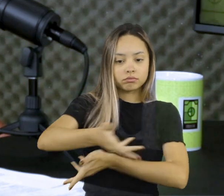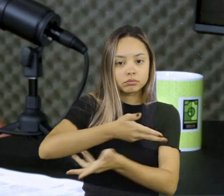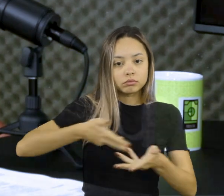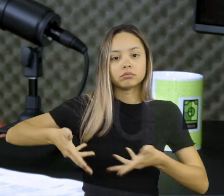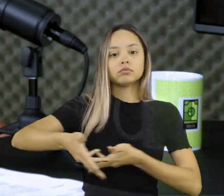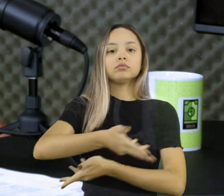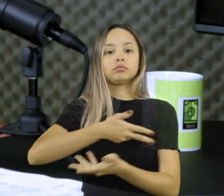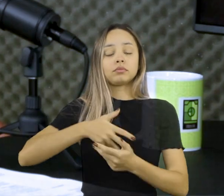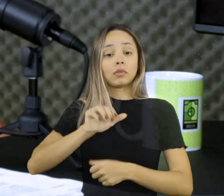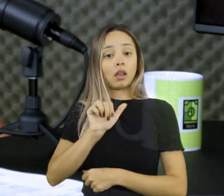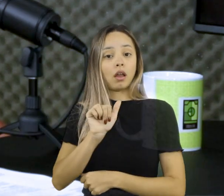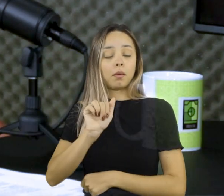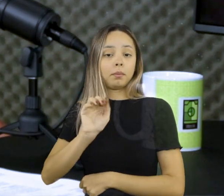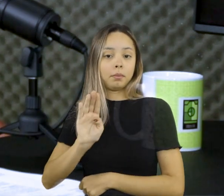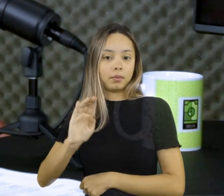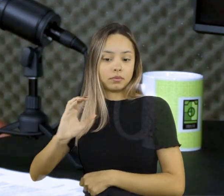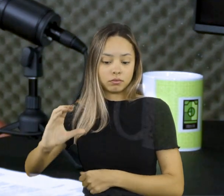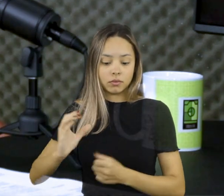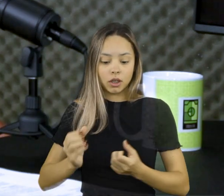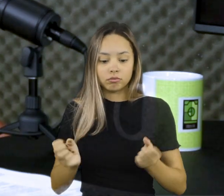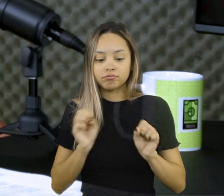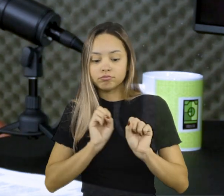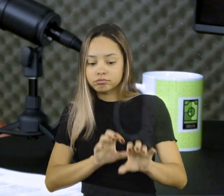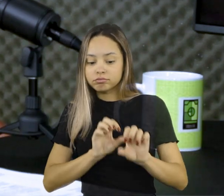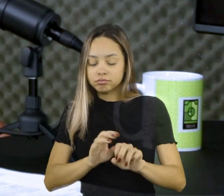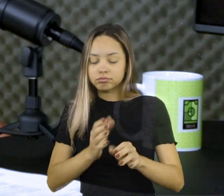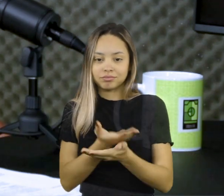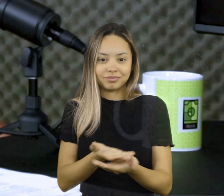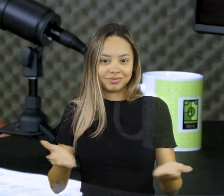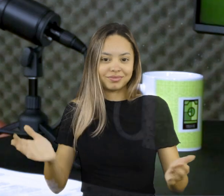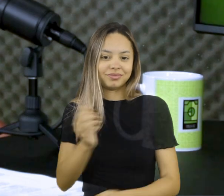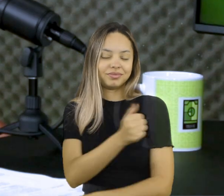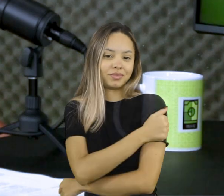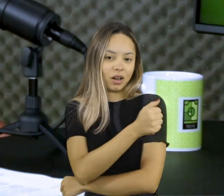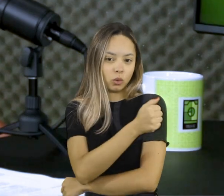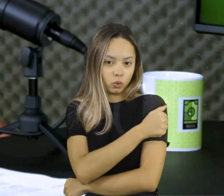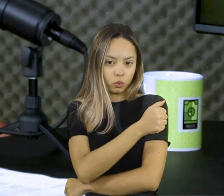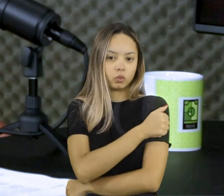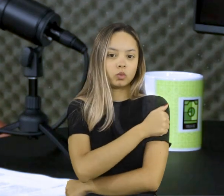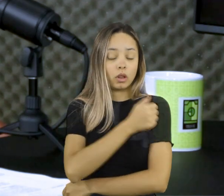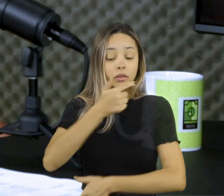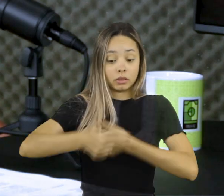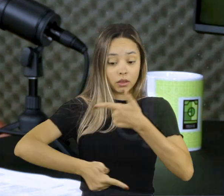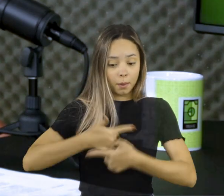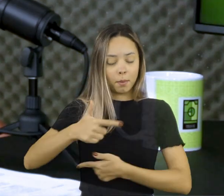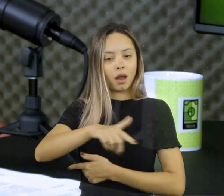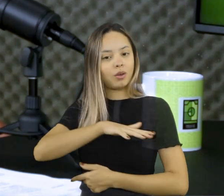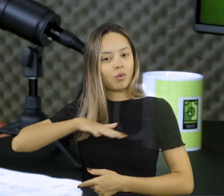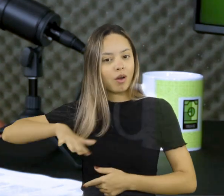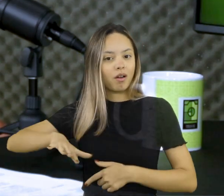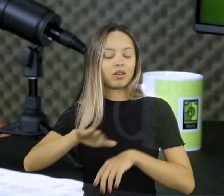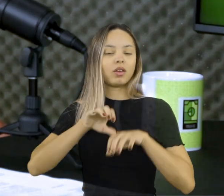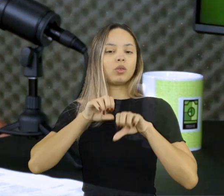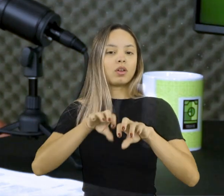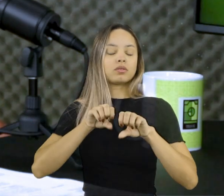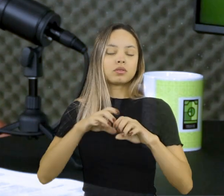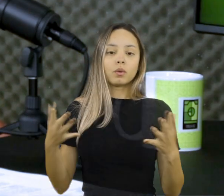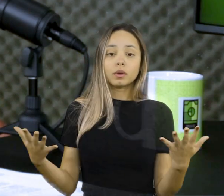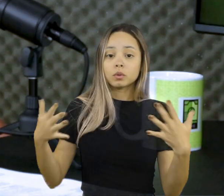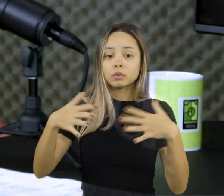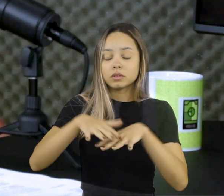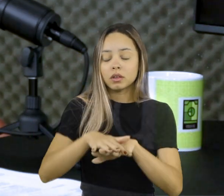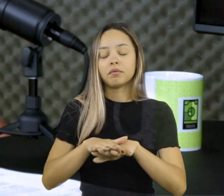Então, Nilma hoje é uma profissional atuante na educação inclusiva,